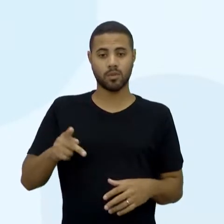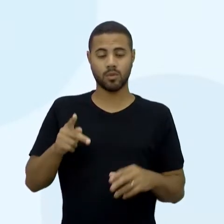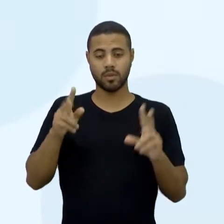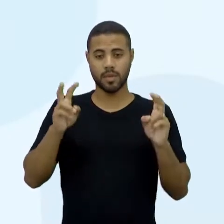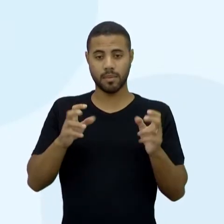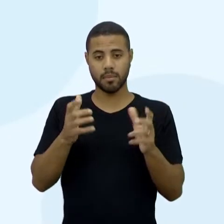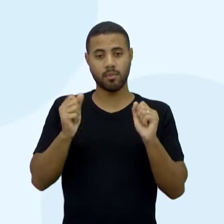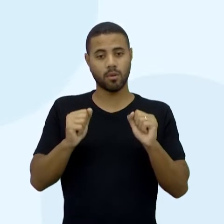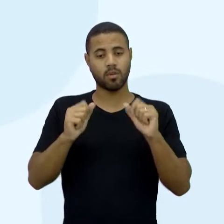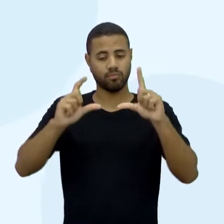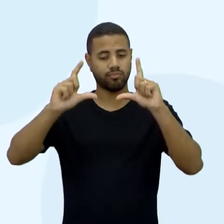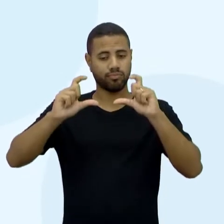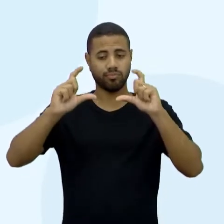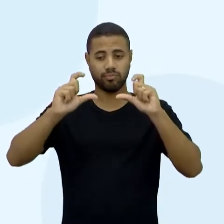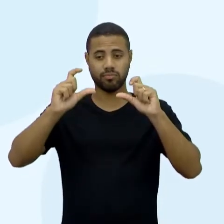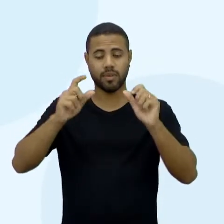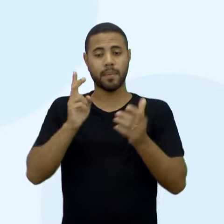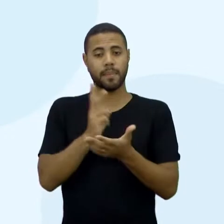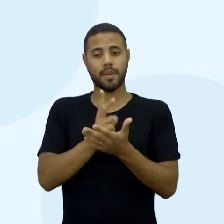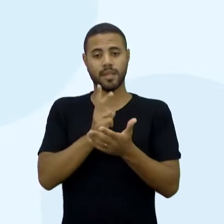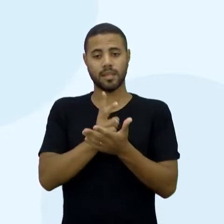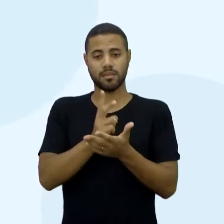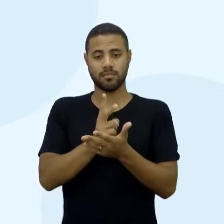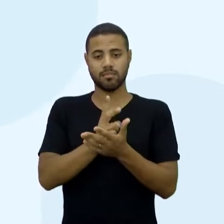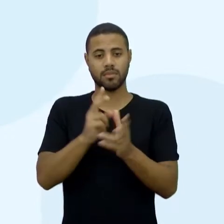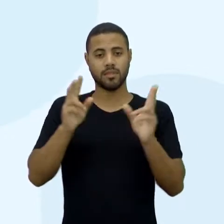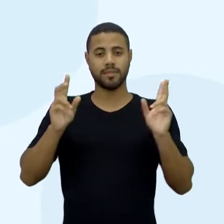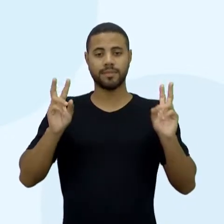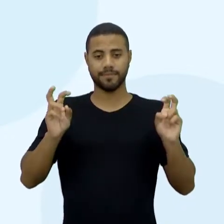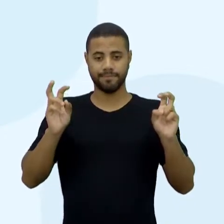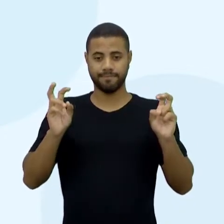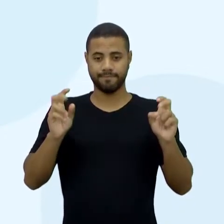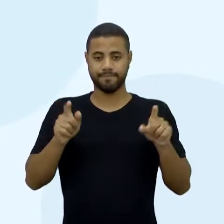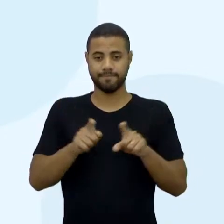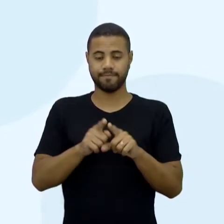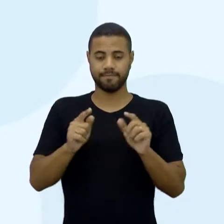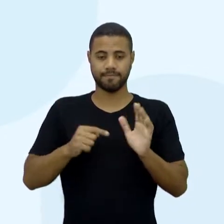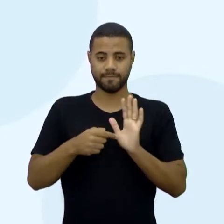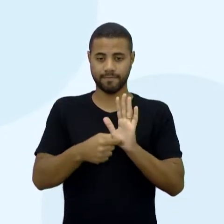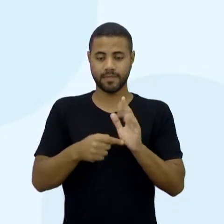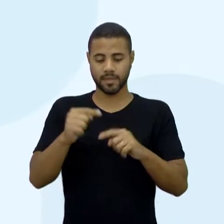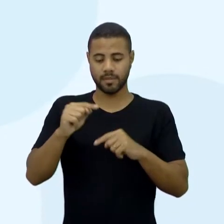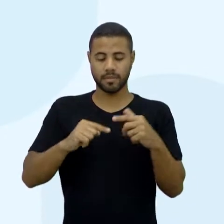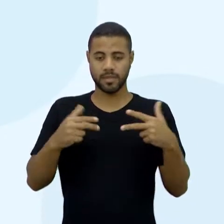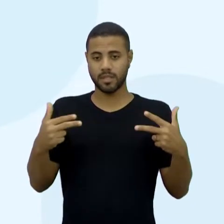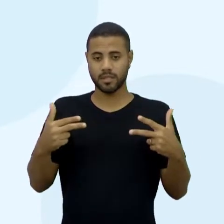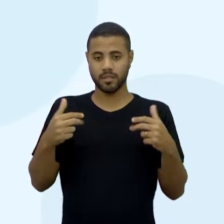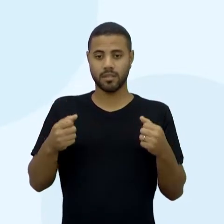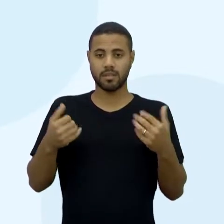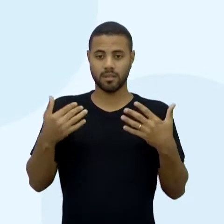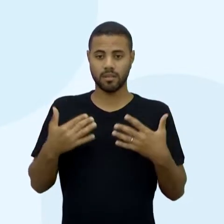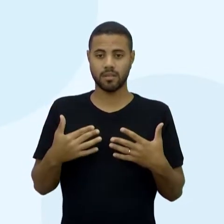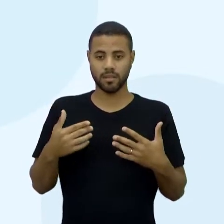um print, a gente sempre retrata as mesmas habilidades, né? Configurando o que está em nosso material.